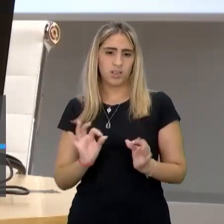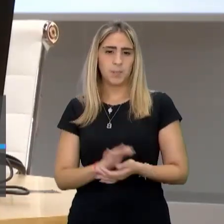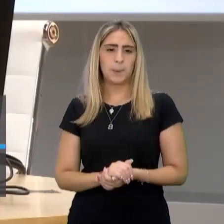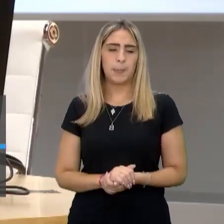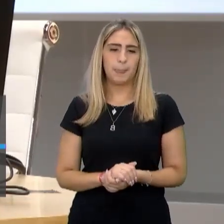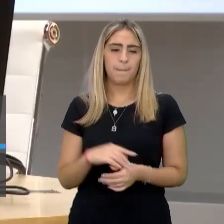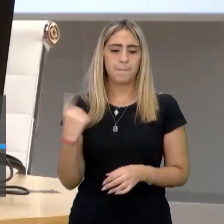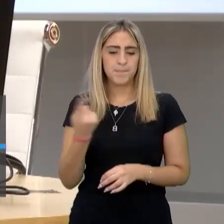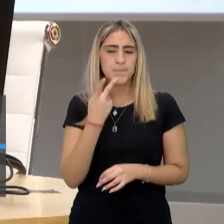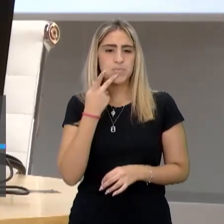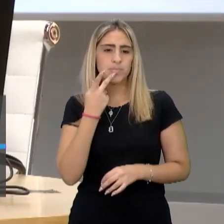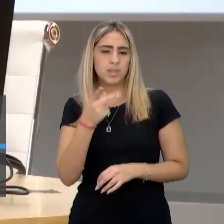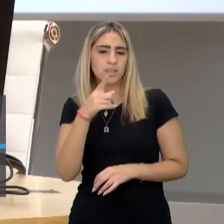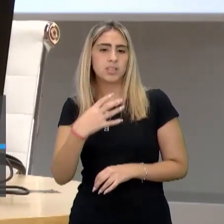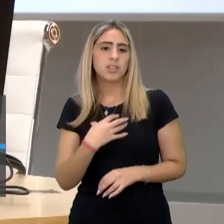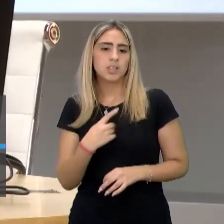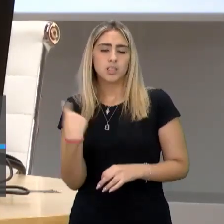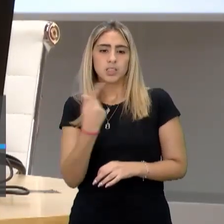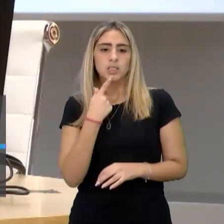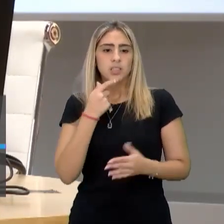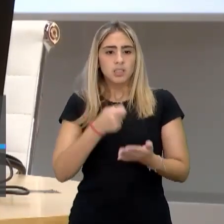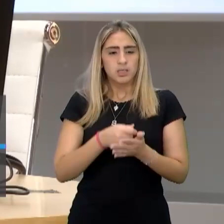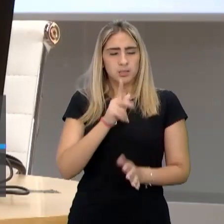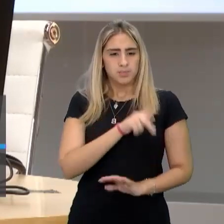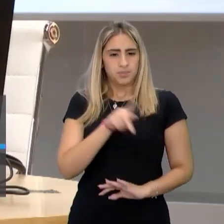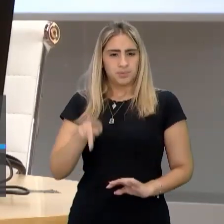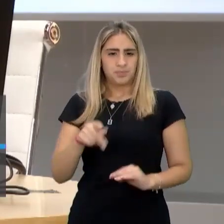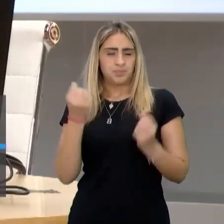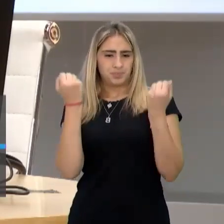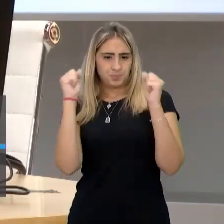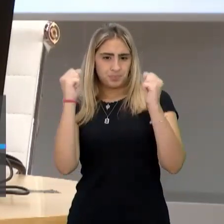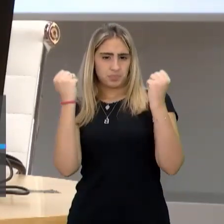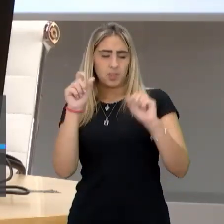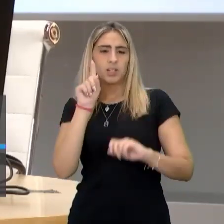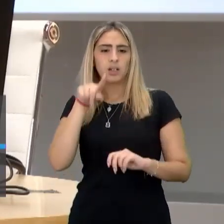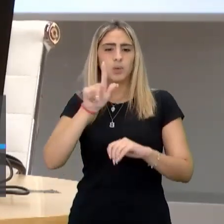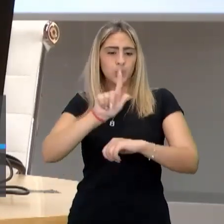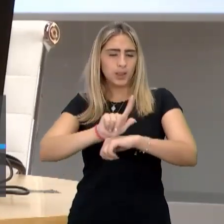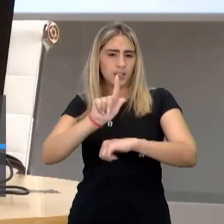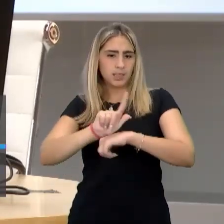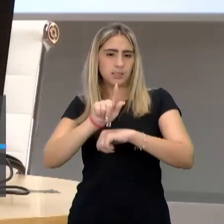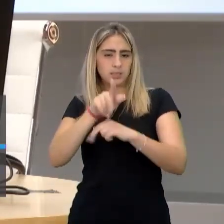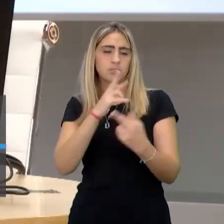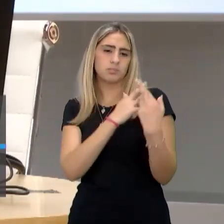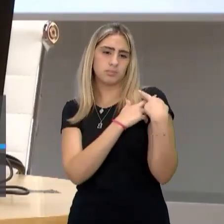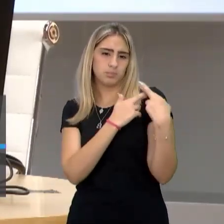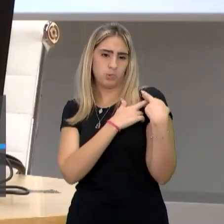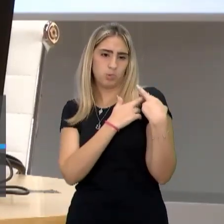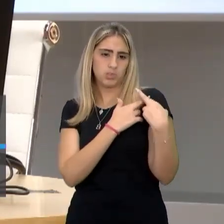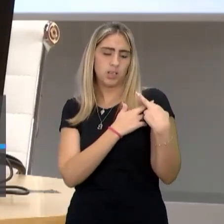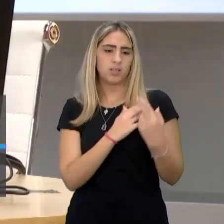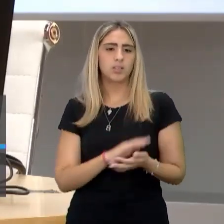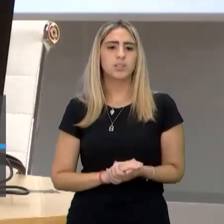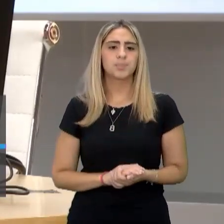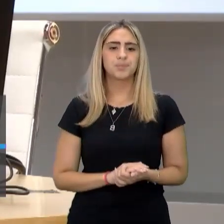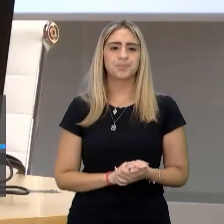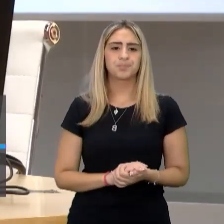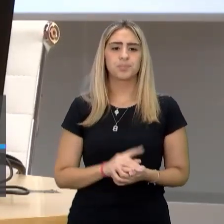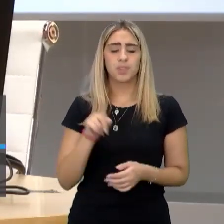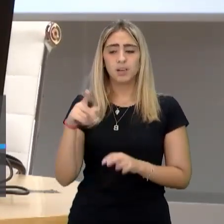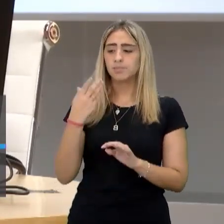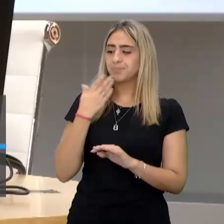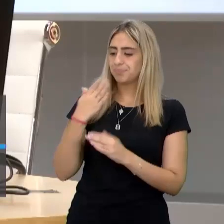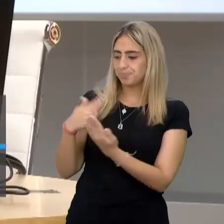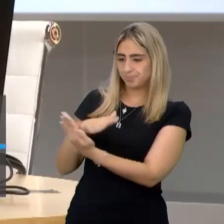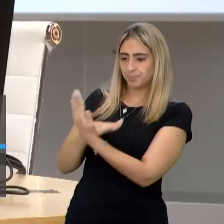supor que nesse caso a gente decidiu que o professor de educação física vai ser o líder, aí, o responsável por essa ação, mas que ele vai contar com a ajuda